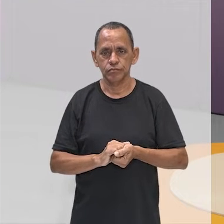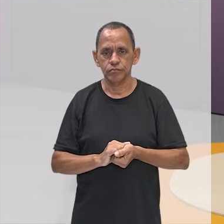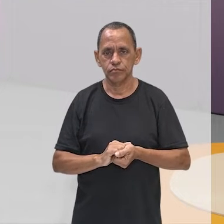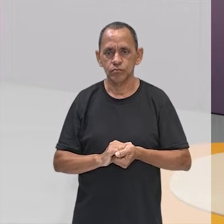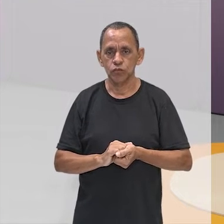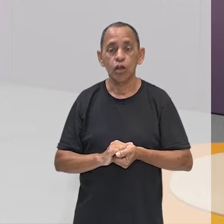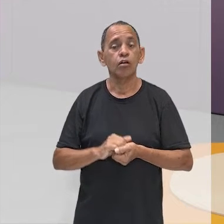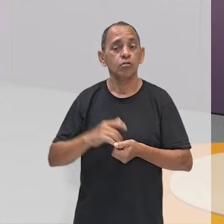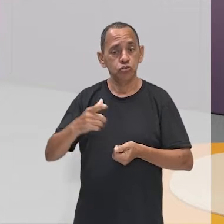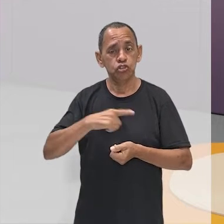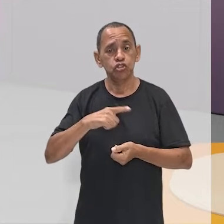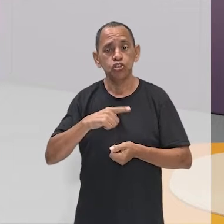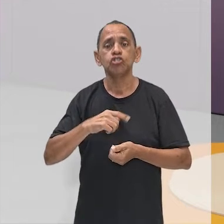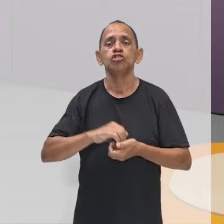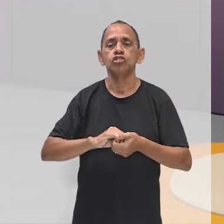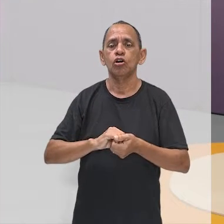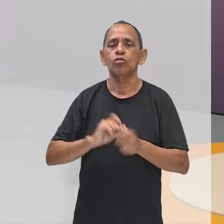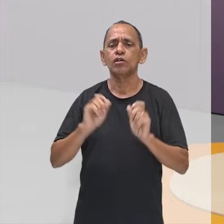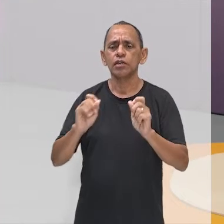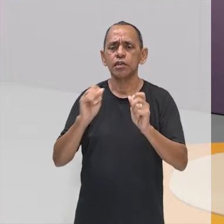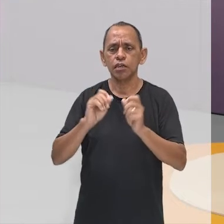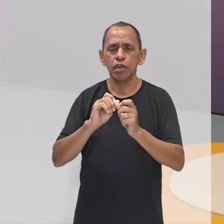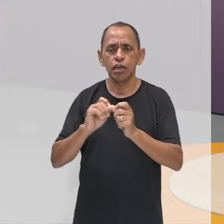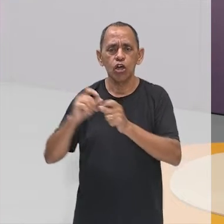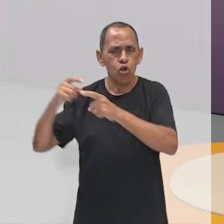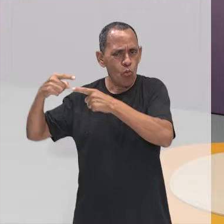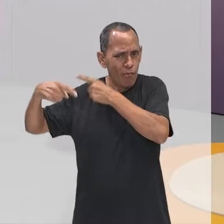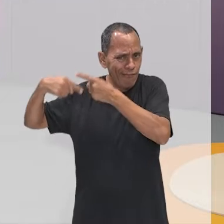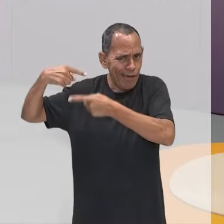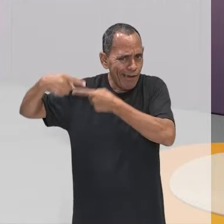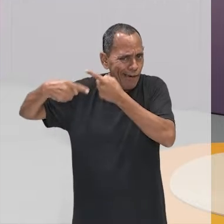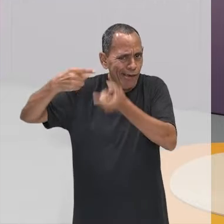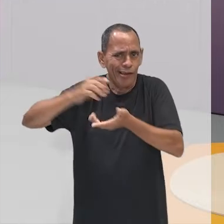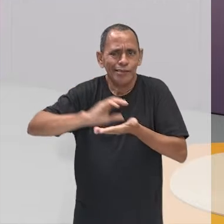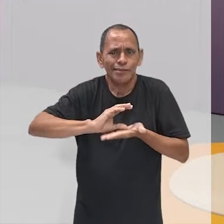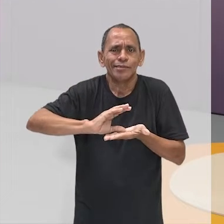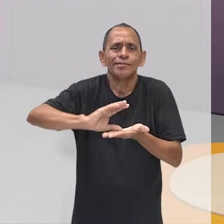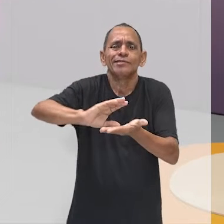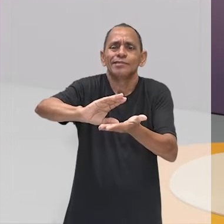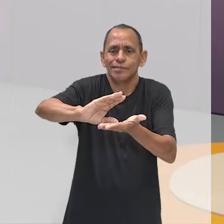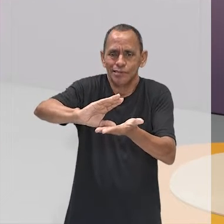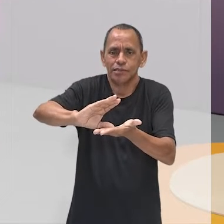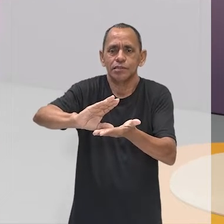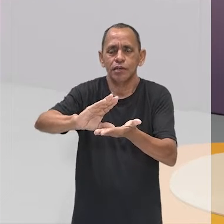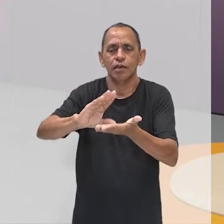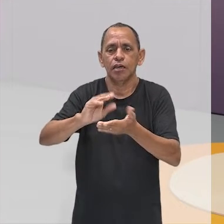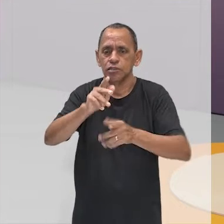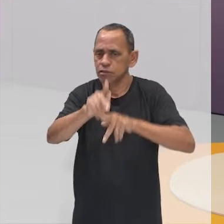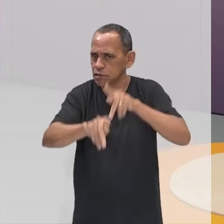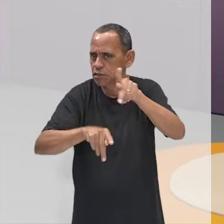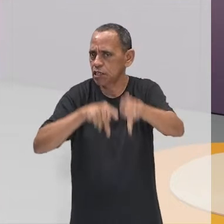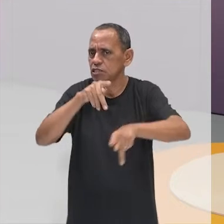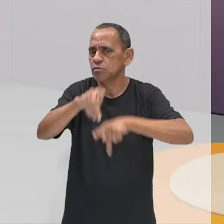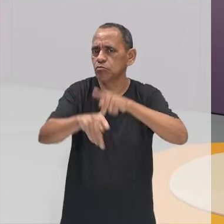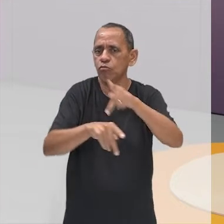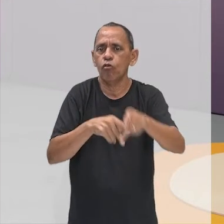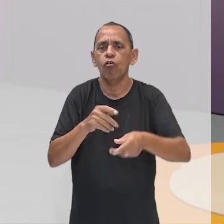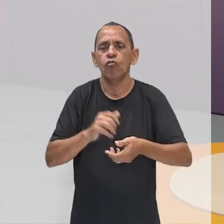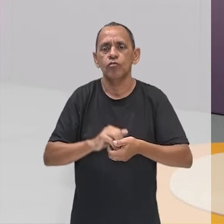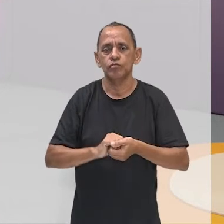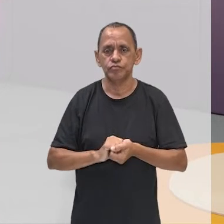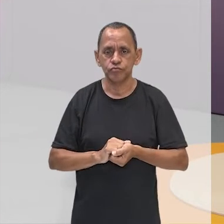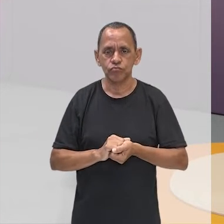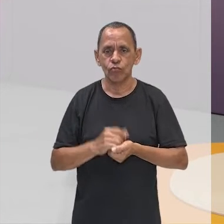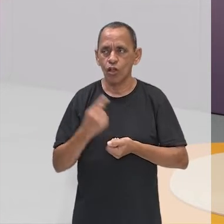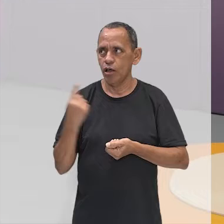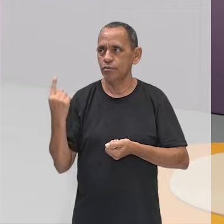herança dessa arquitetura maia bem presente dentro da região da Mesoamérica e elas podem ser observadas como nos dois exemplos que